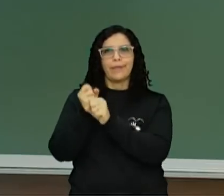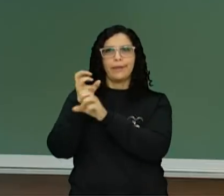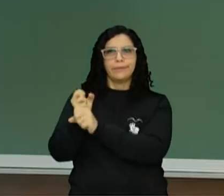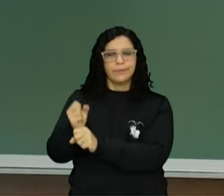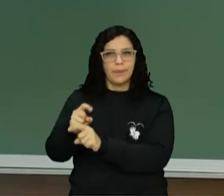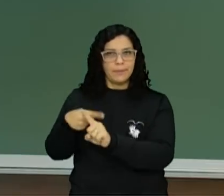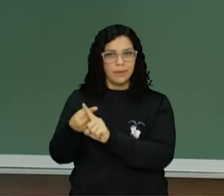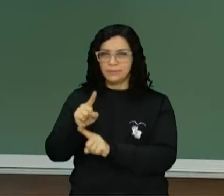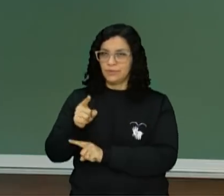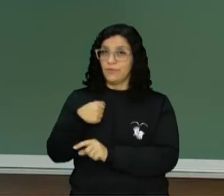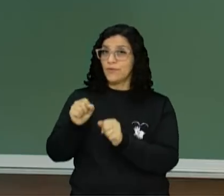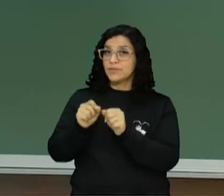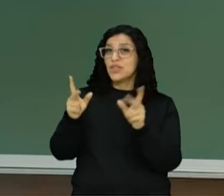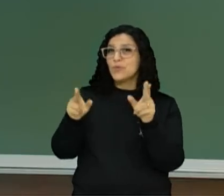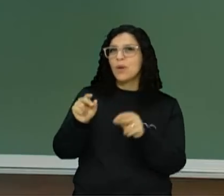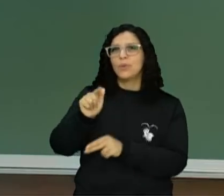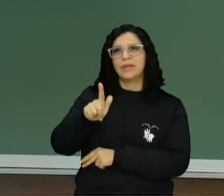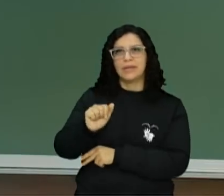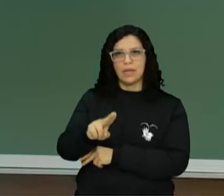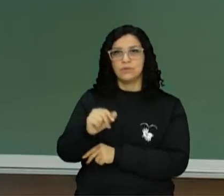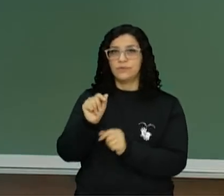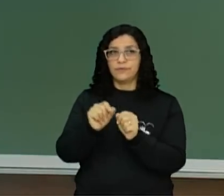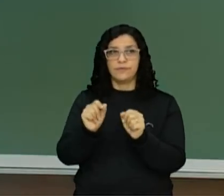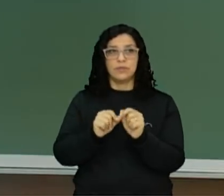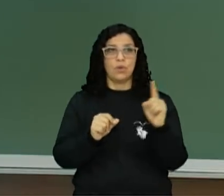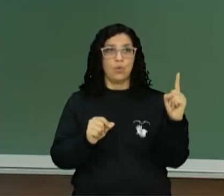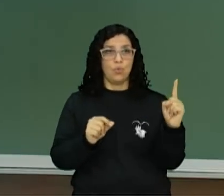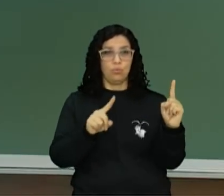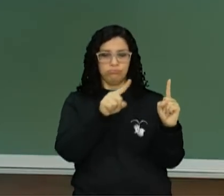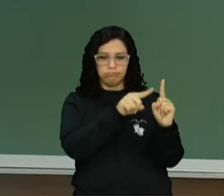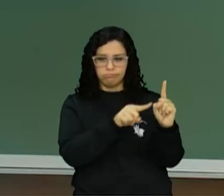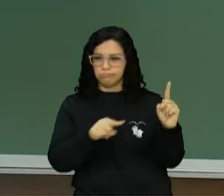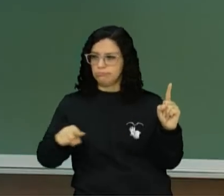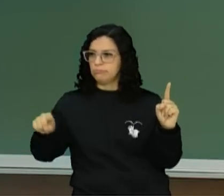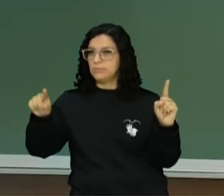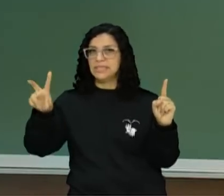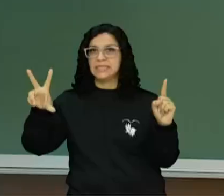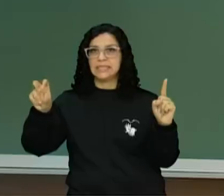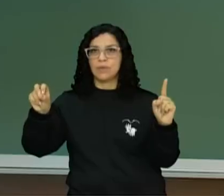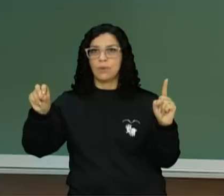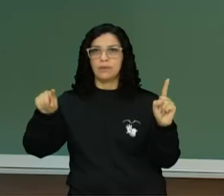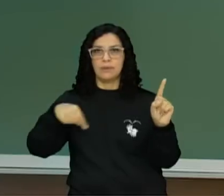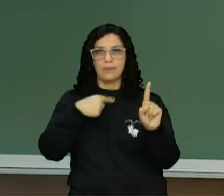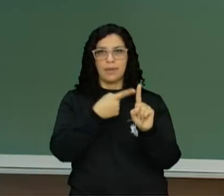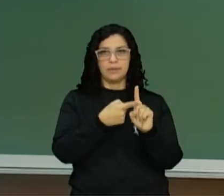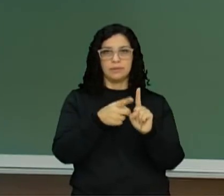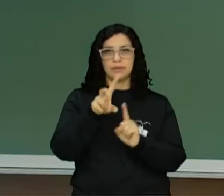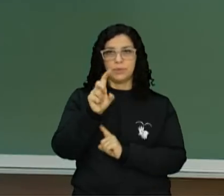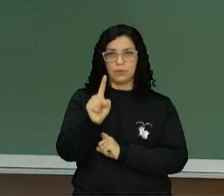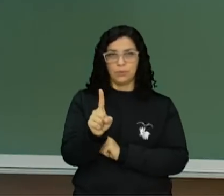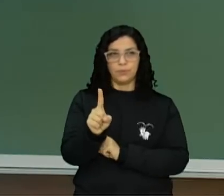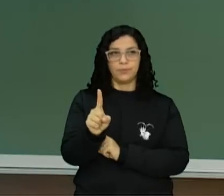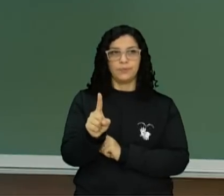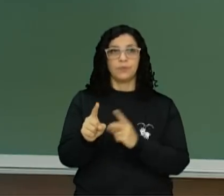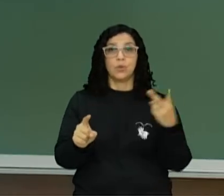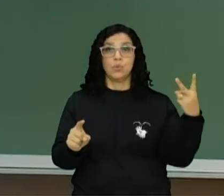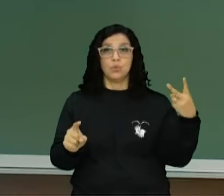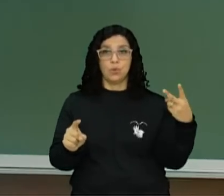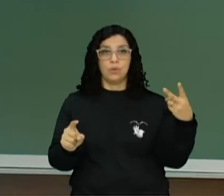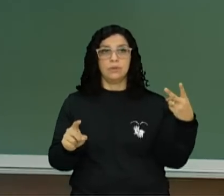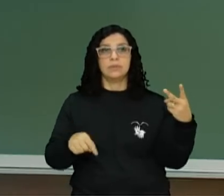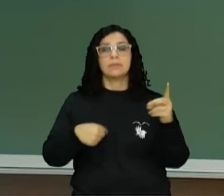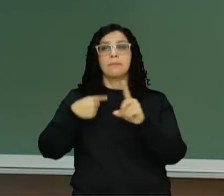fazer como Gauss, tá? Vamos pegar aqui o primeiro e somar com o último. Ó, o primeiro mais o último deu 51.